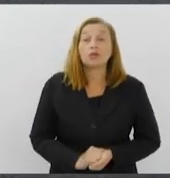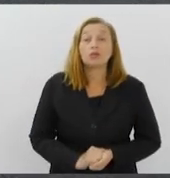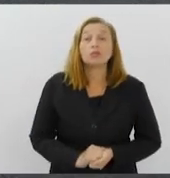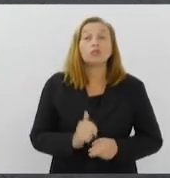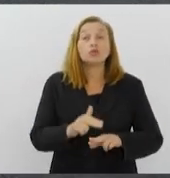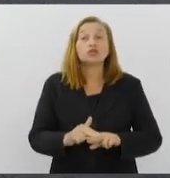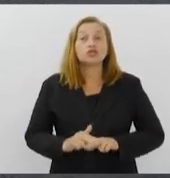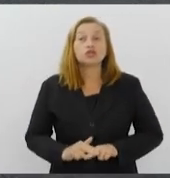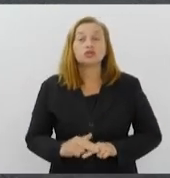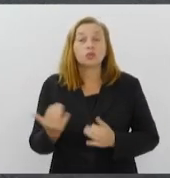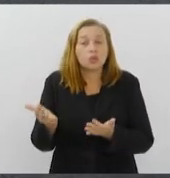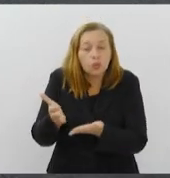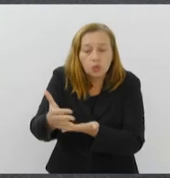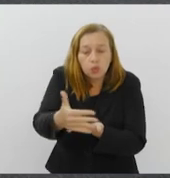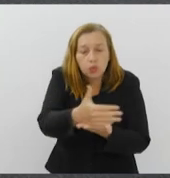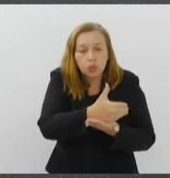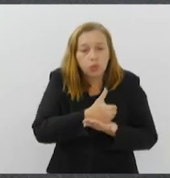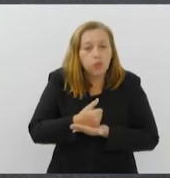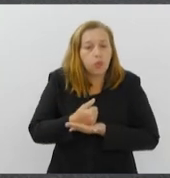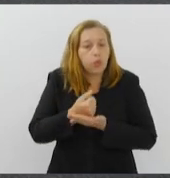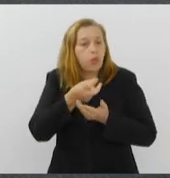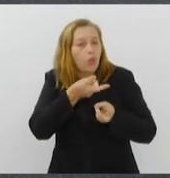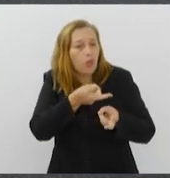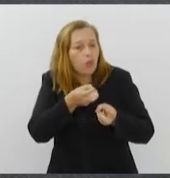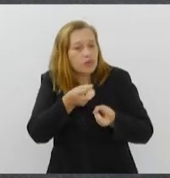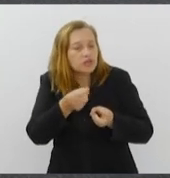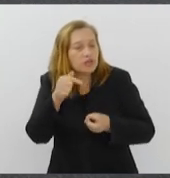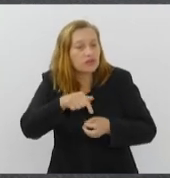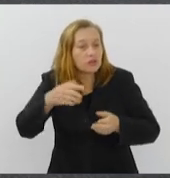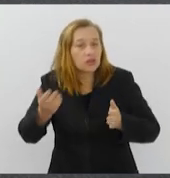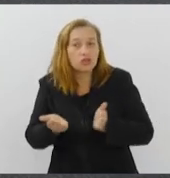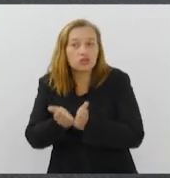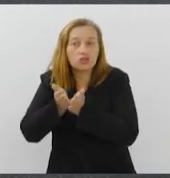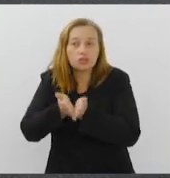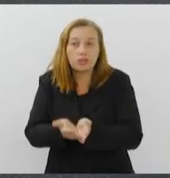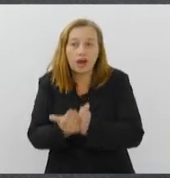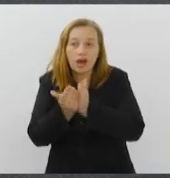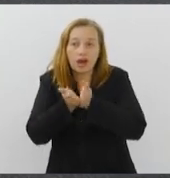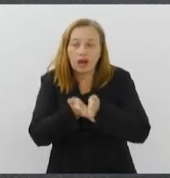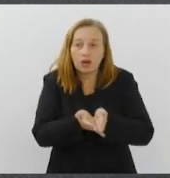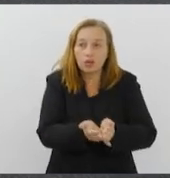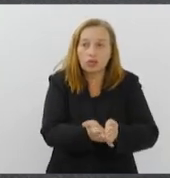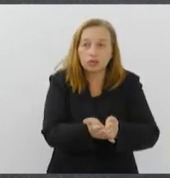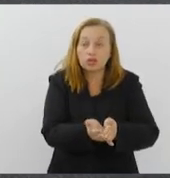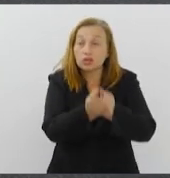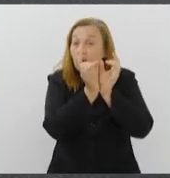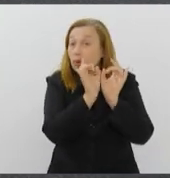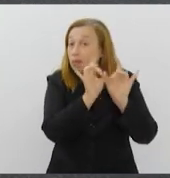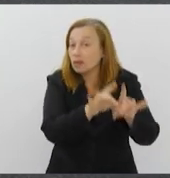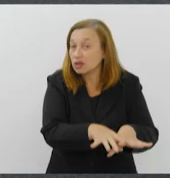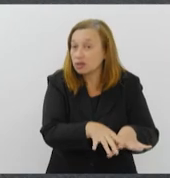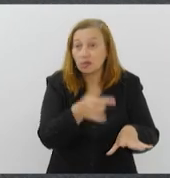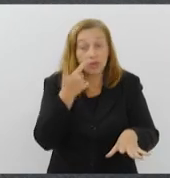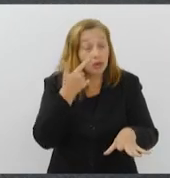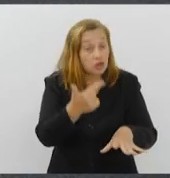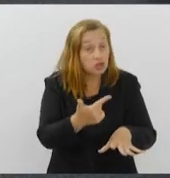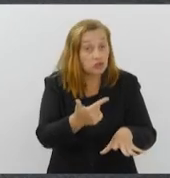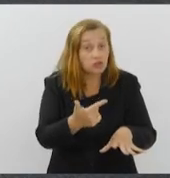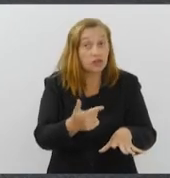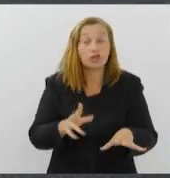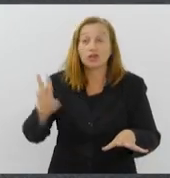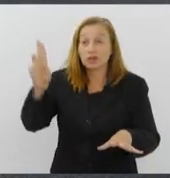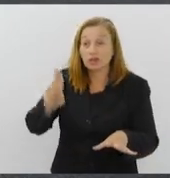dos dados que a gente vem observando aqui de embarcações que estão completamente abandonadas. De acordo com o levantamento da Universidade